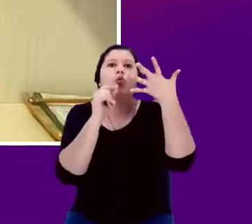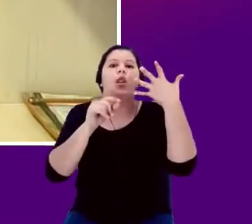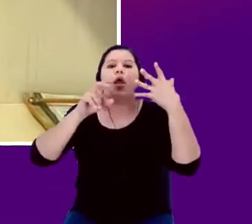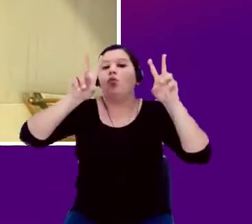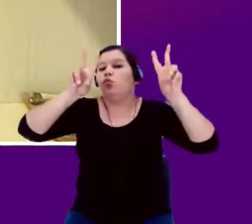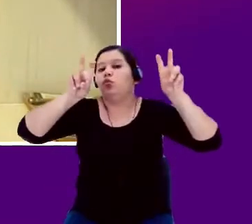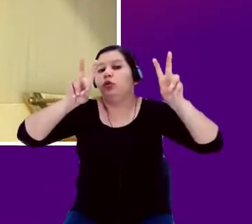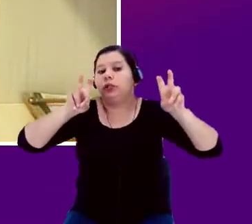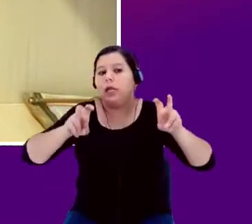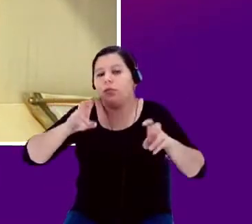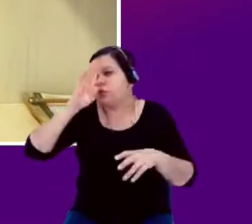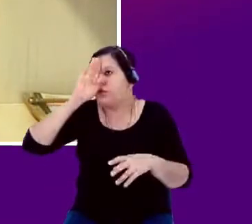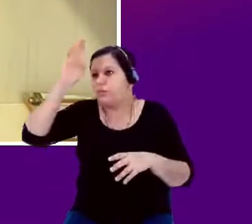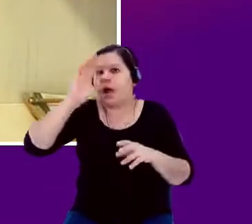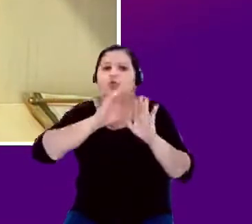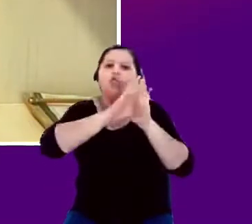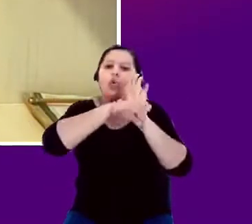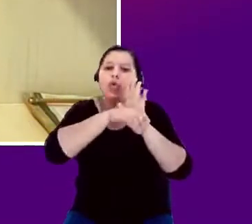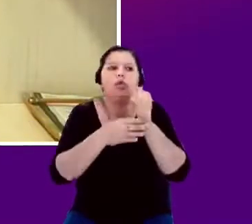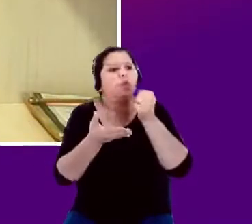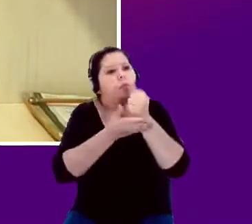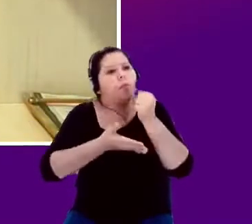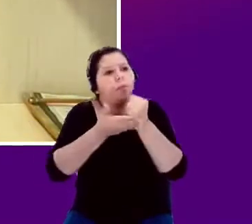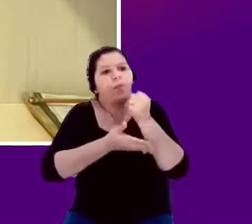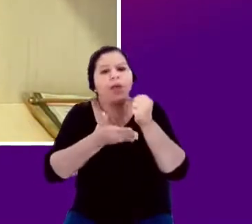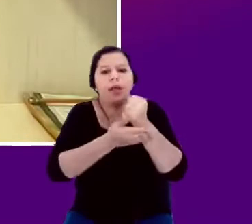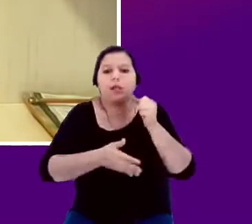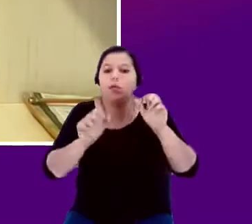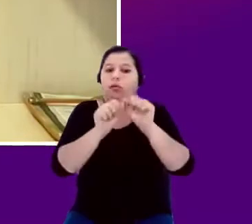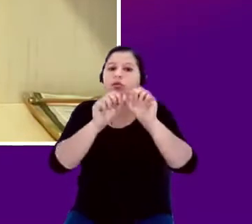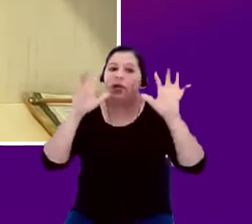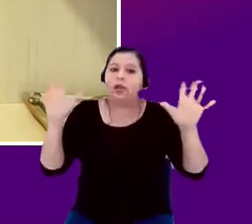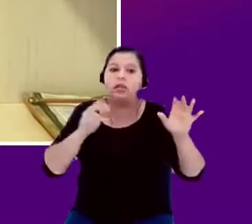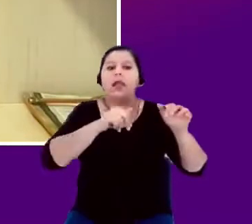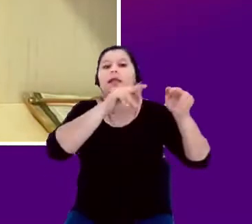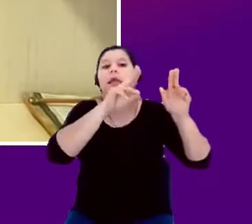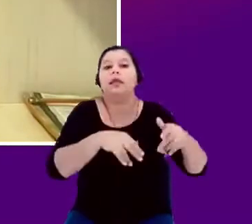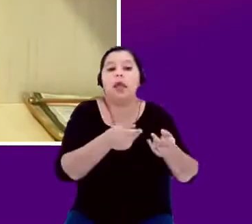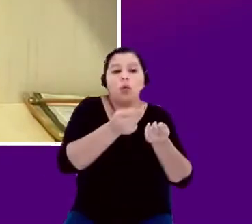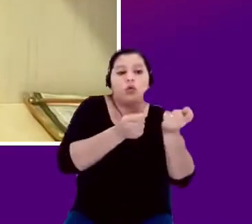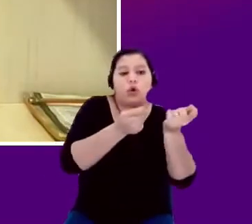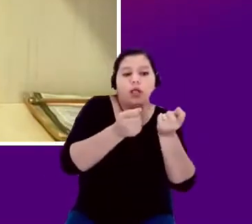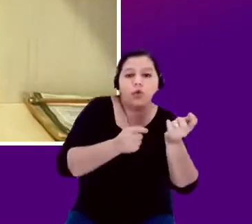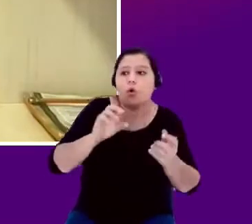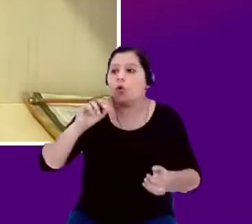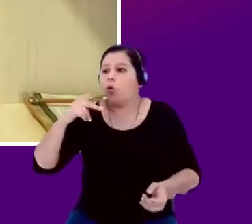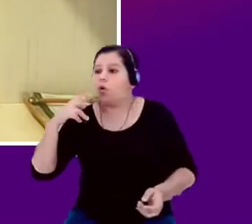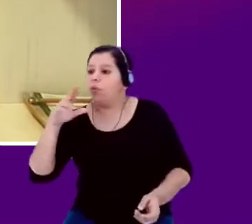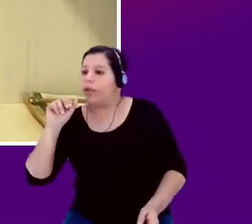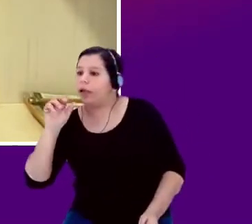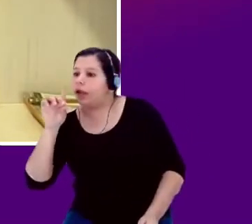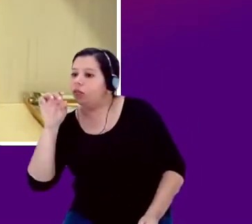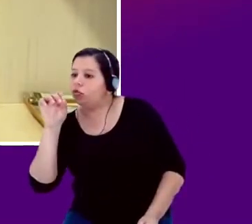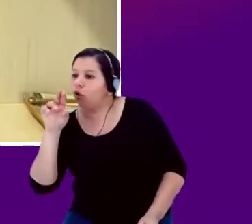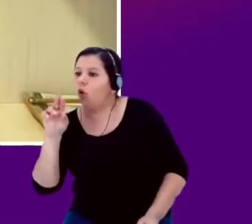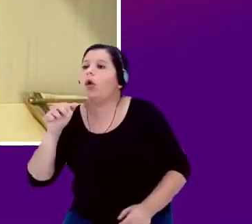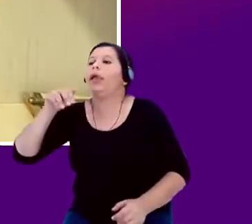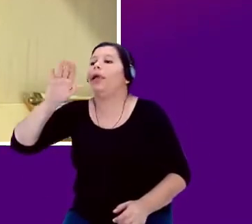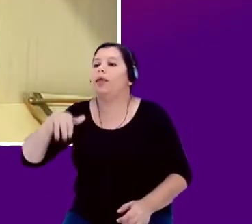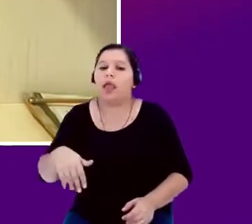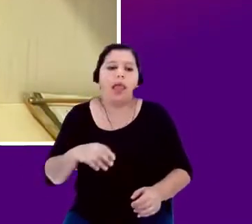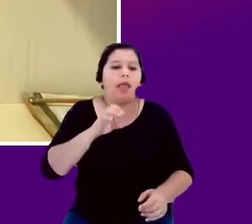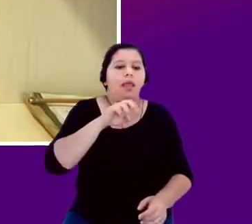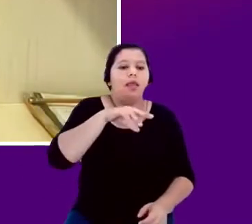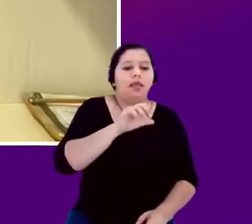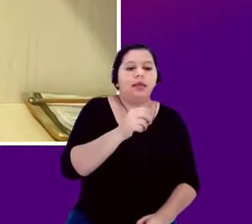amplitude maior, os conceitos mais básicos, né? Esclarecer quem é controlador, quem é operador, o que faz o encarregado, porque a gente está, de fato, numa